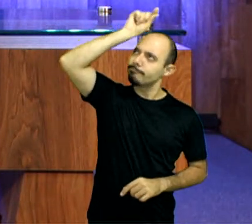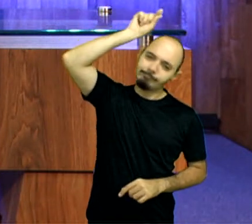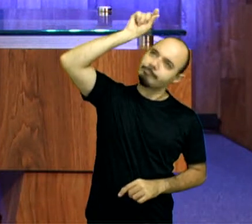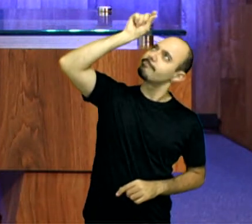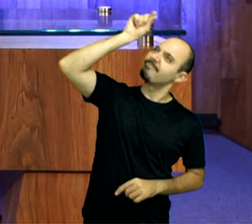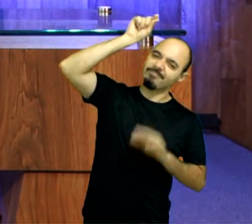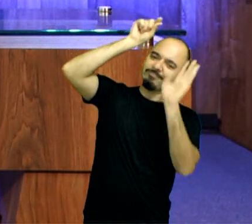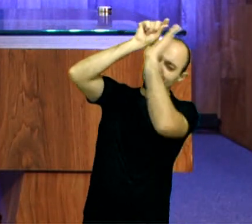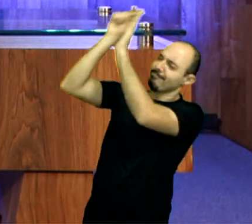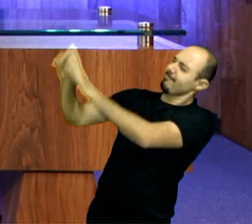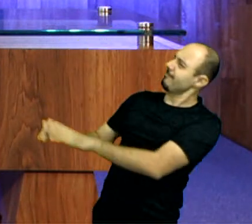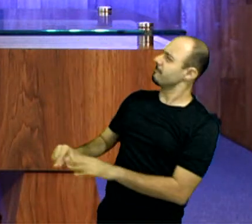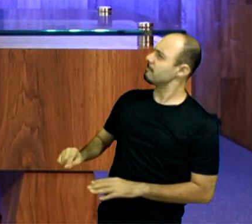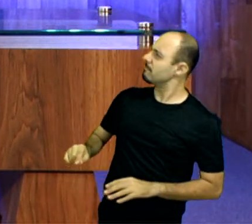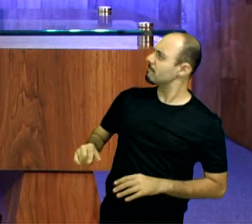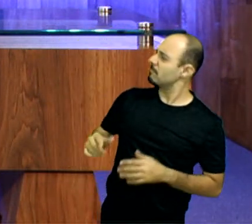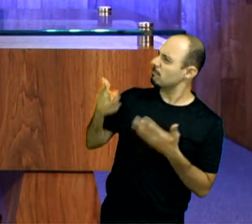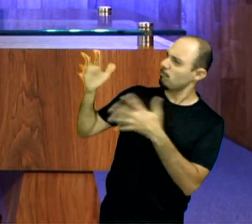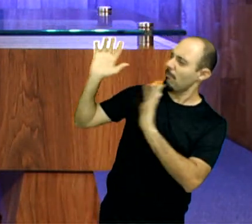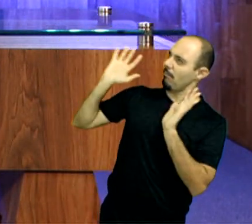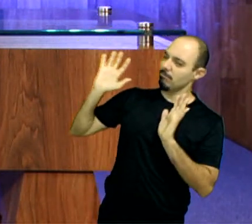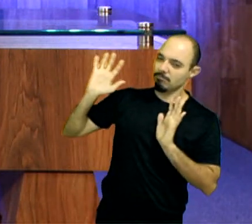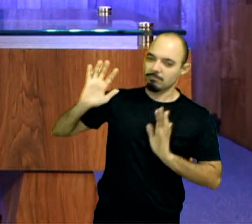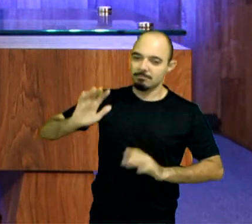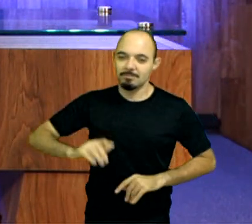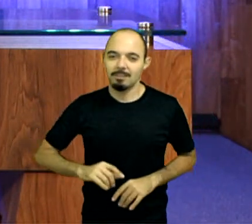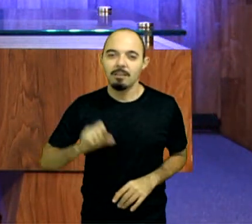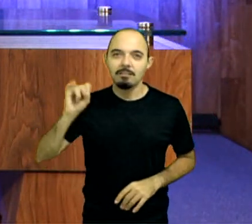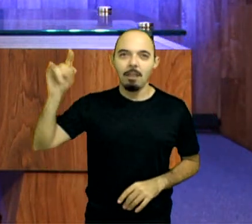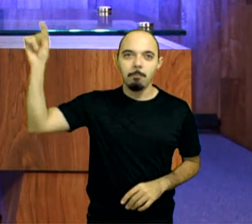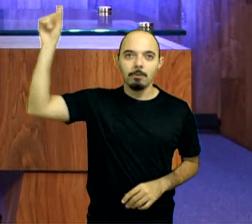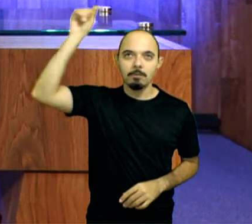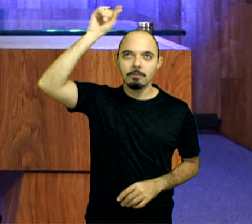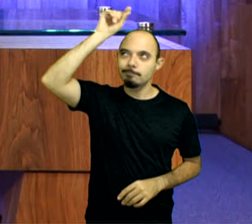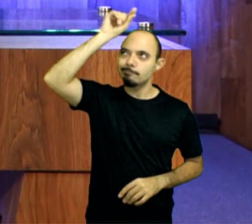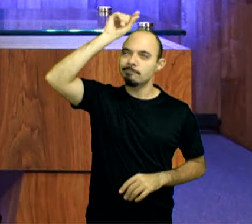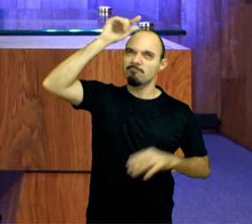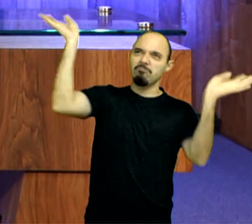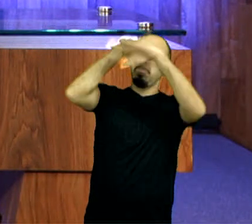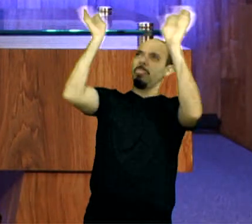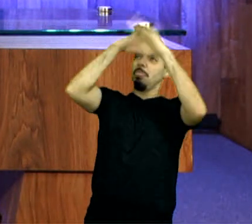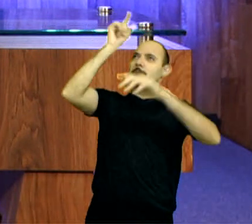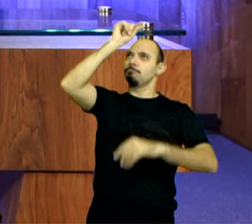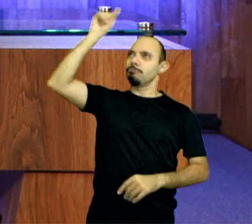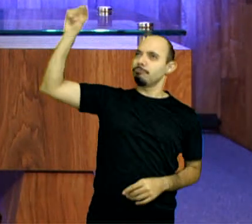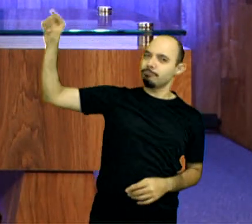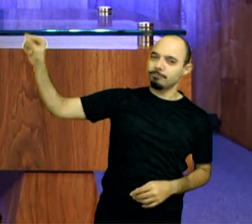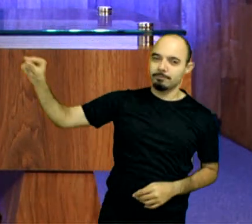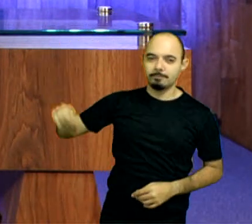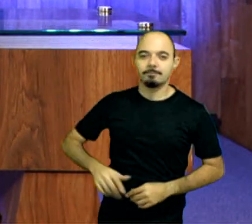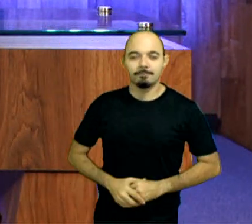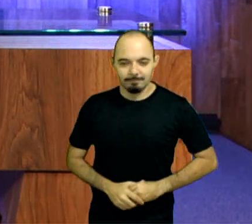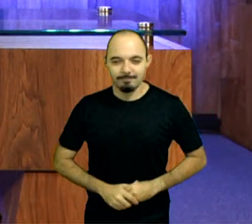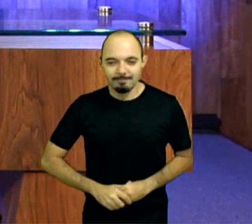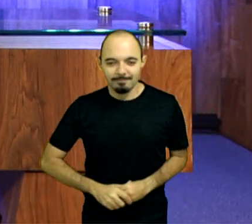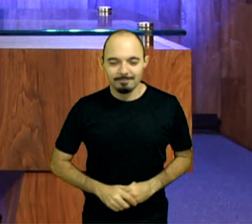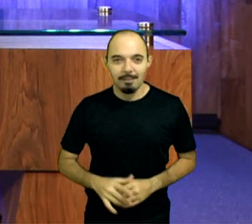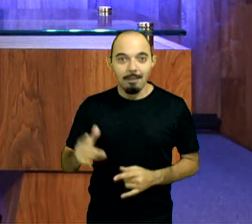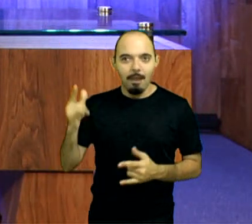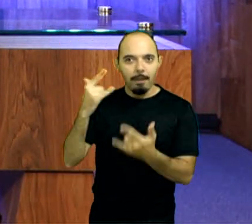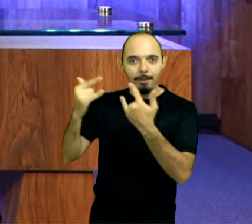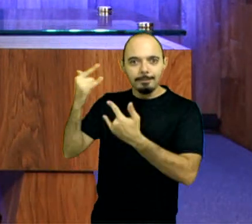não? Eu não posso impedir de que ele pouse. Vem a tentação, vem. Tudo bem, veio.